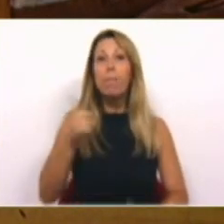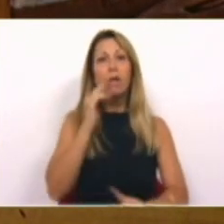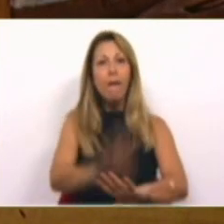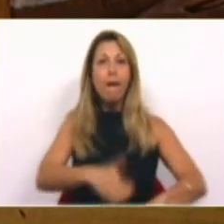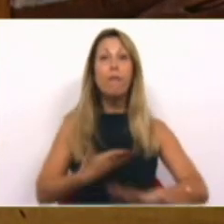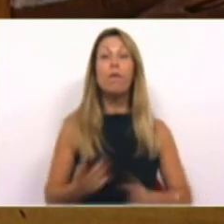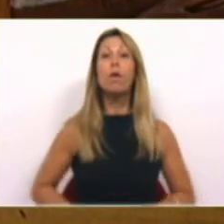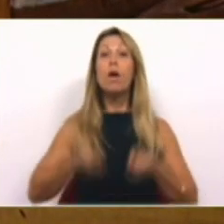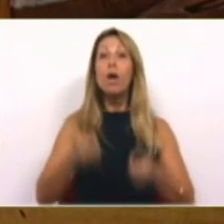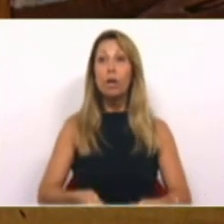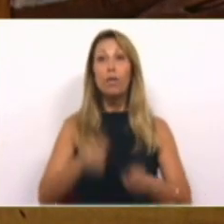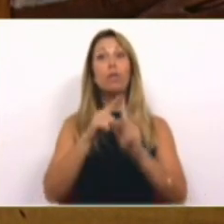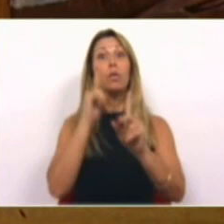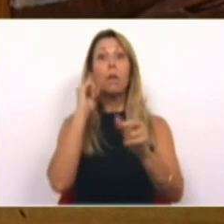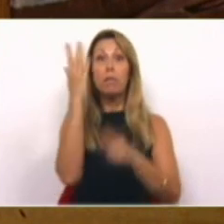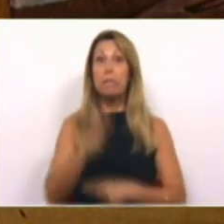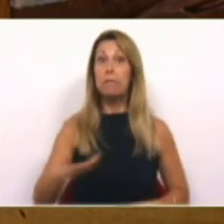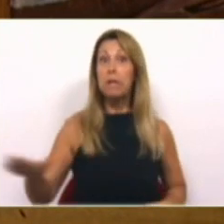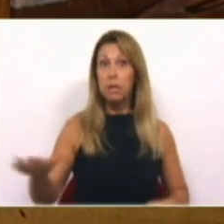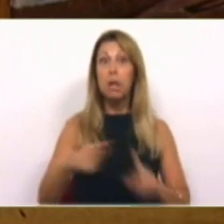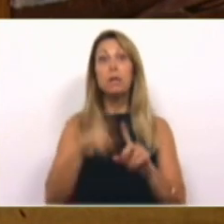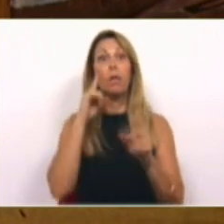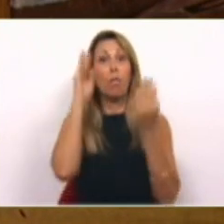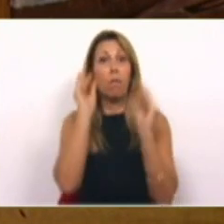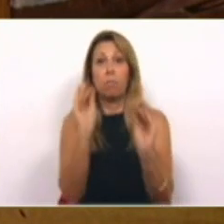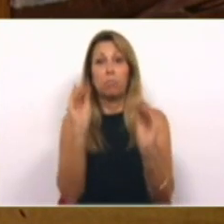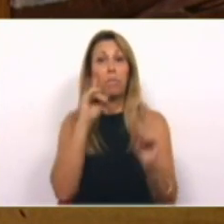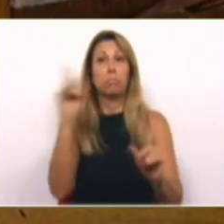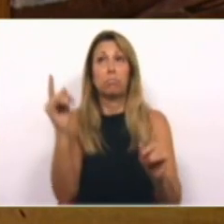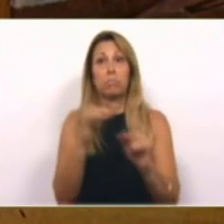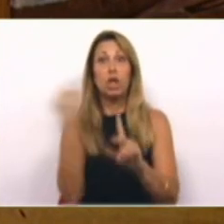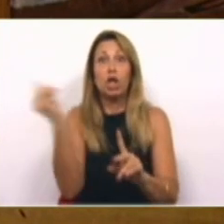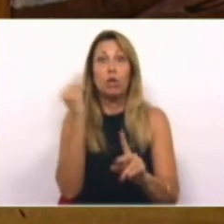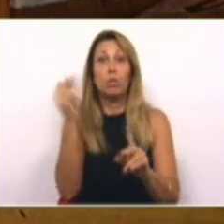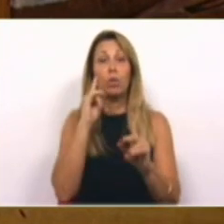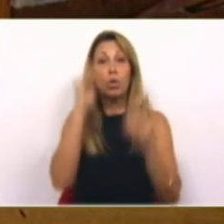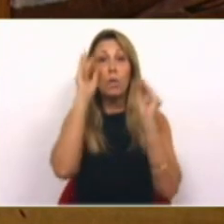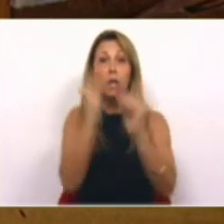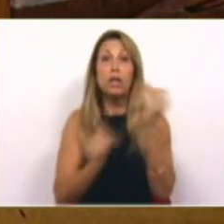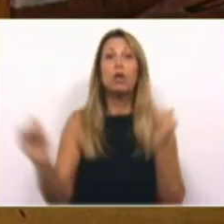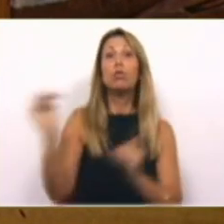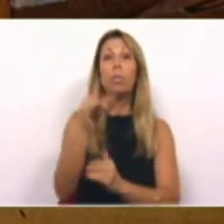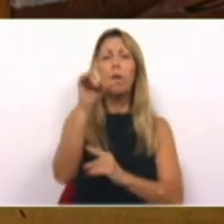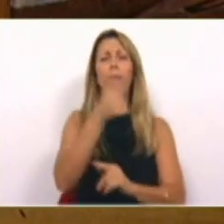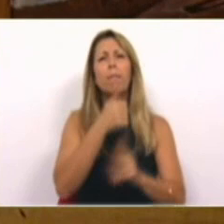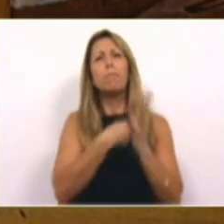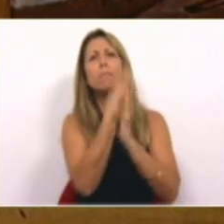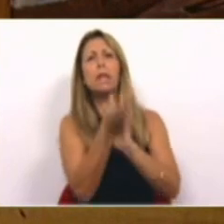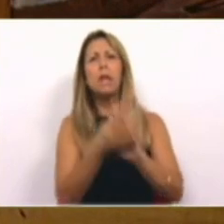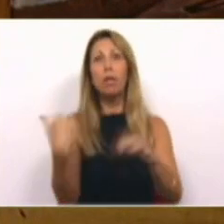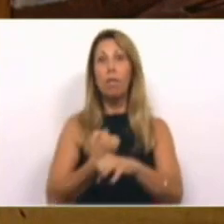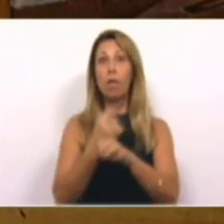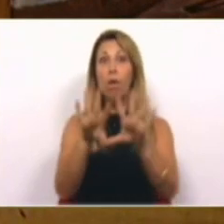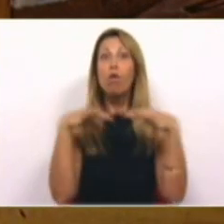ciência, seja nas transferências para as instituições de ensino superior, seja também em medidas de ação social, descongelando